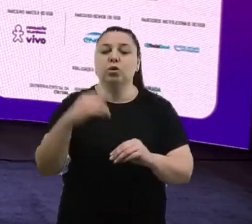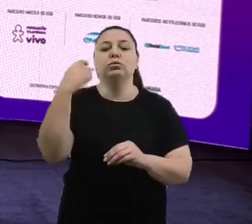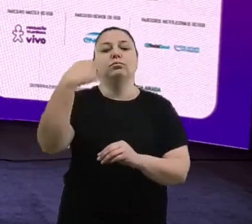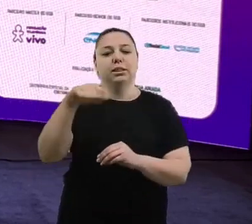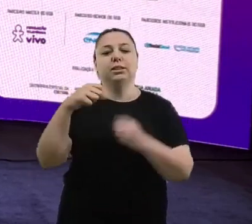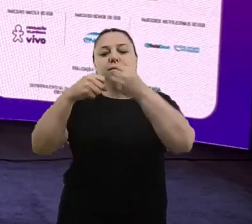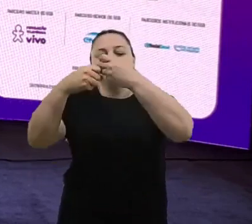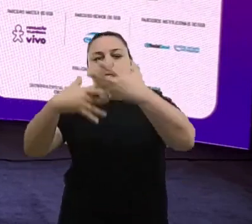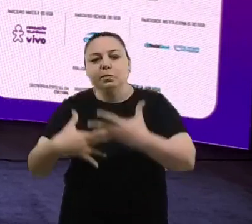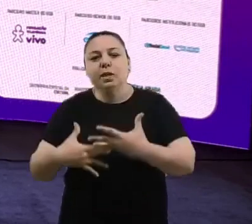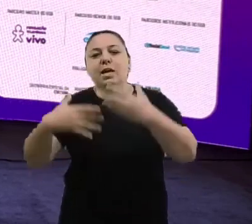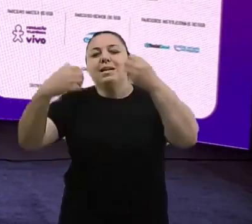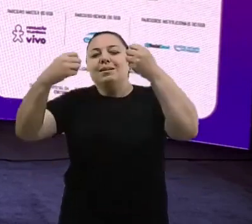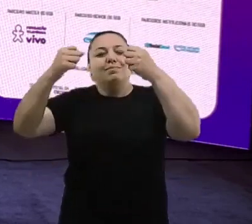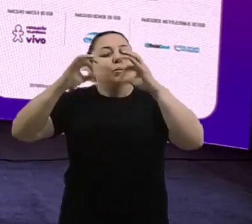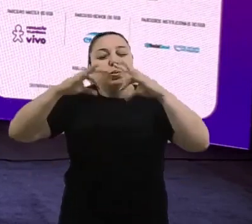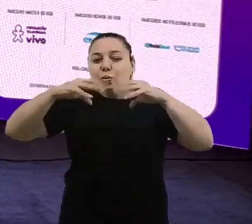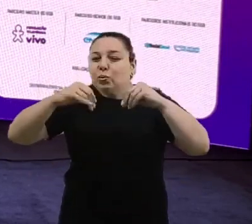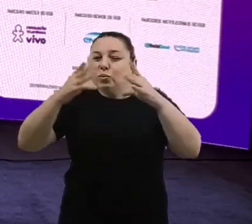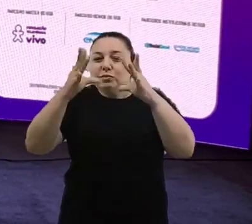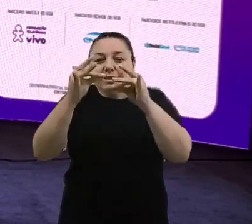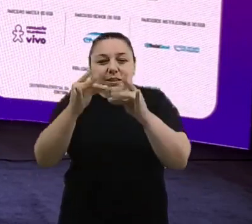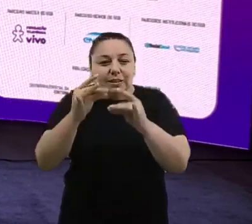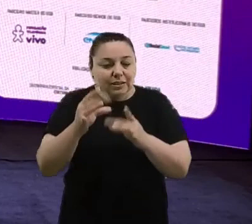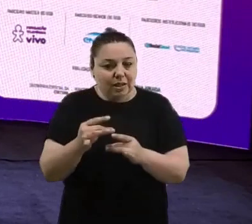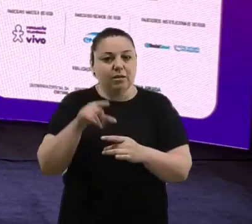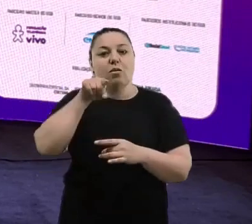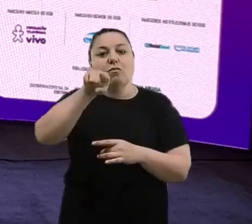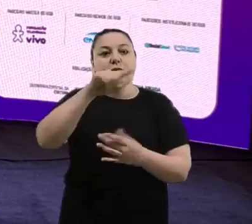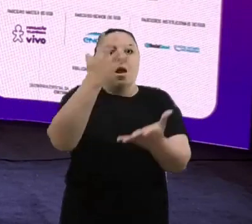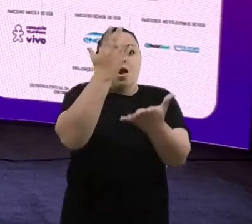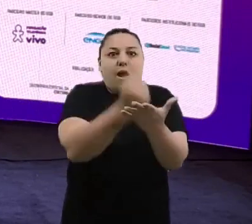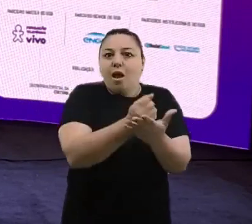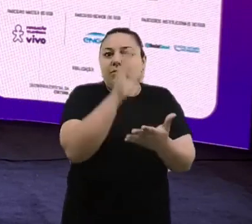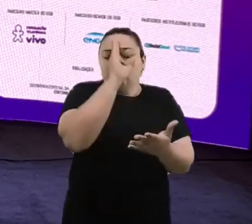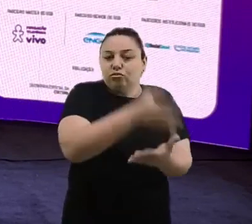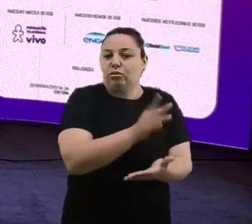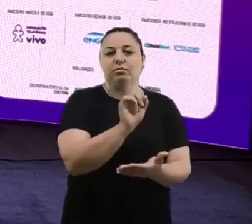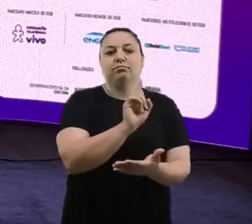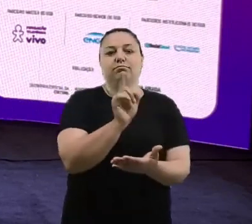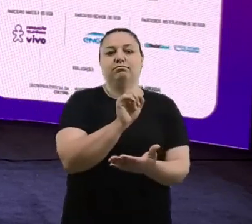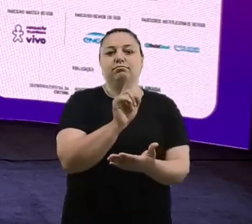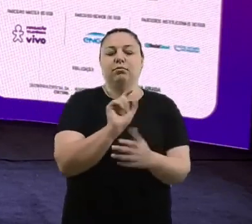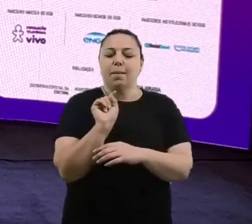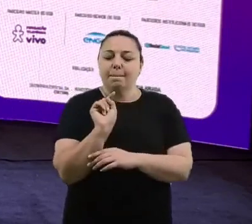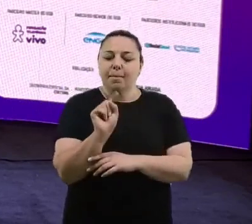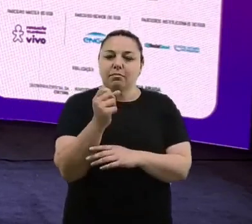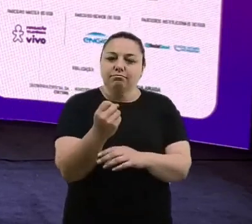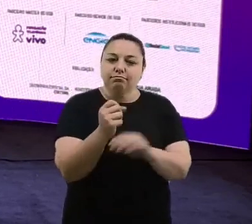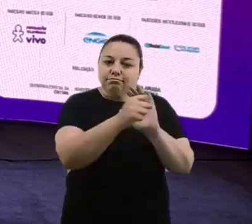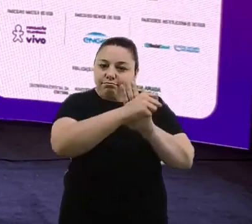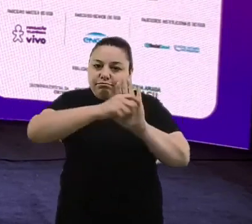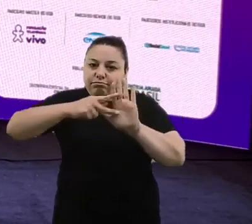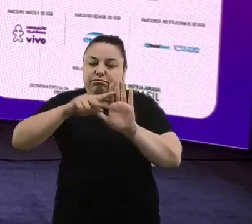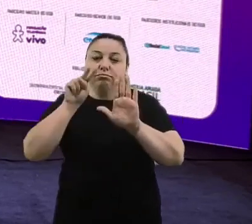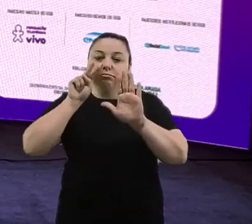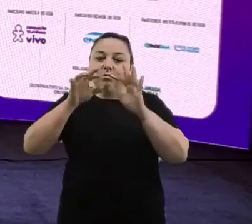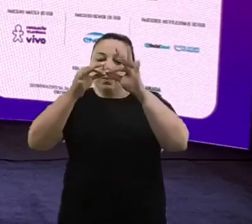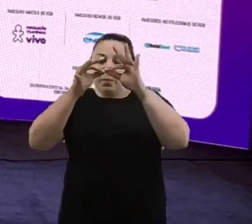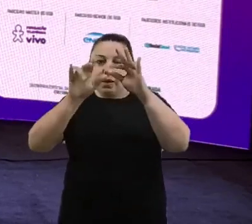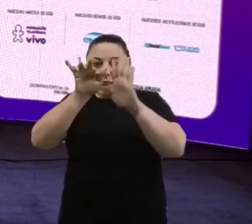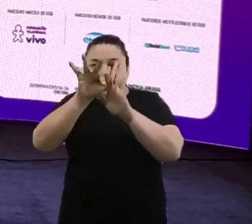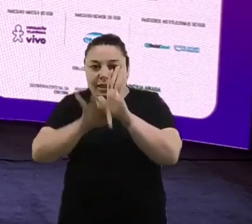sendo armazenados. Então, vale a pena dar uma olhadinha, por mais que muitas vezes seja complicado, que seja um pouco,